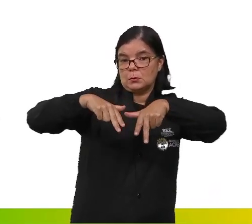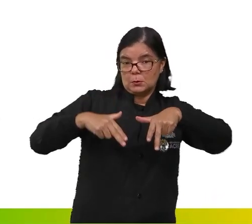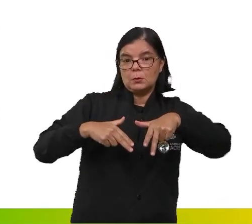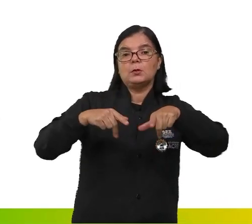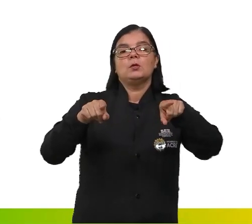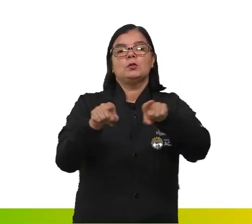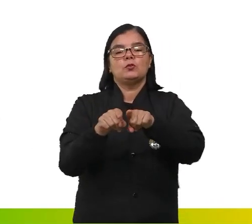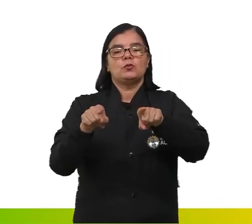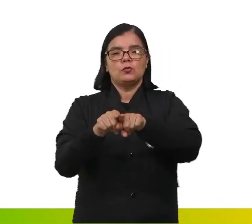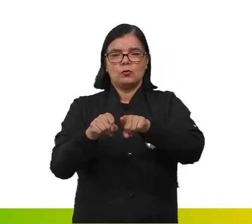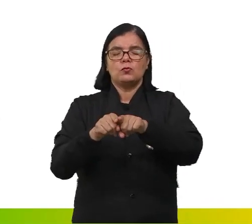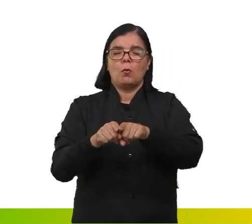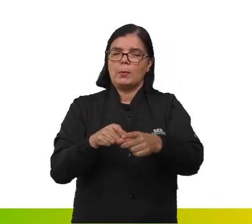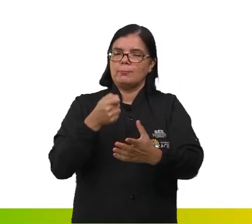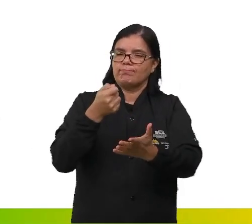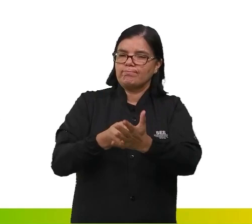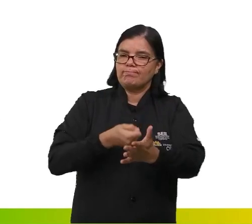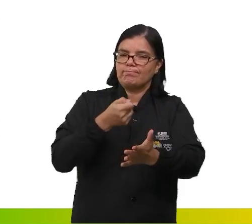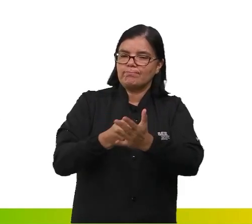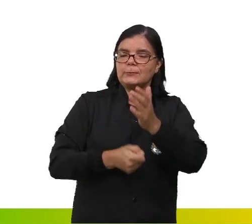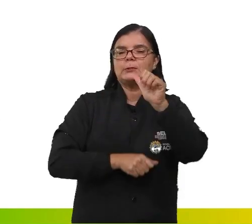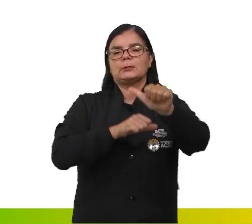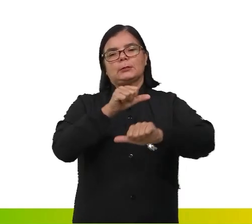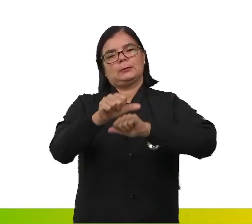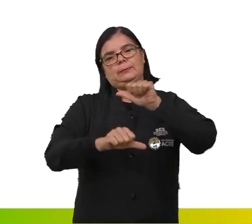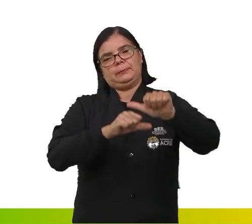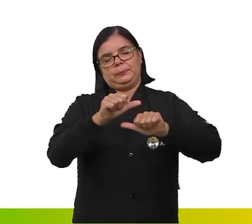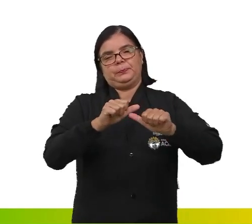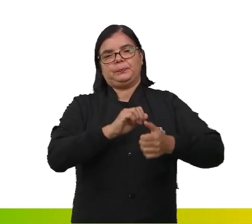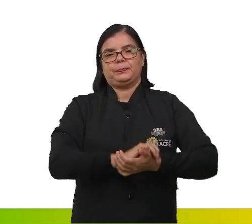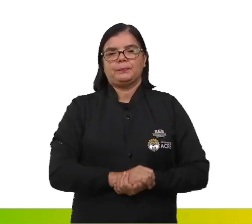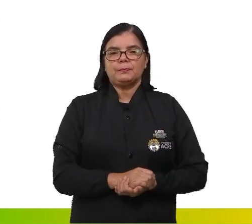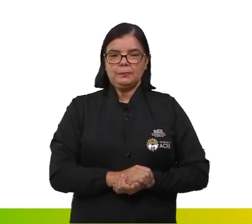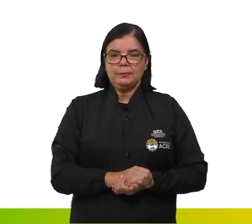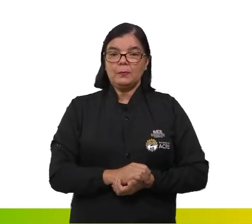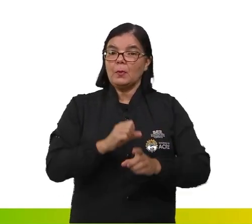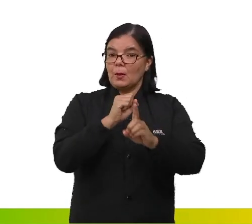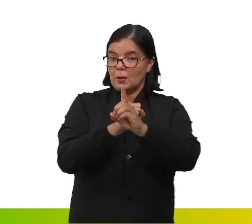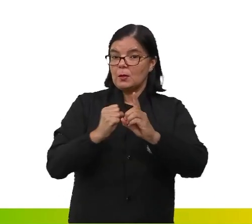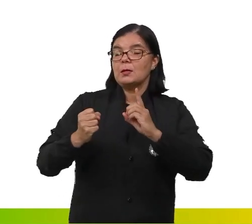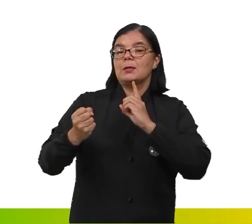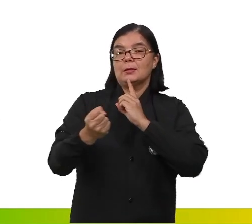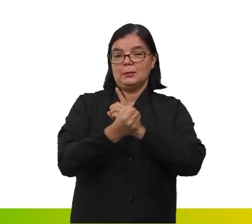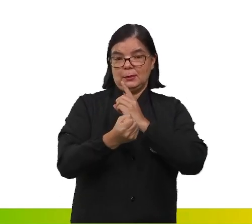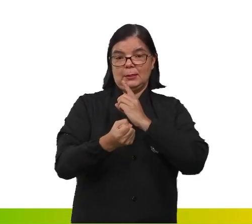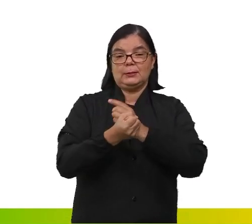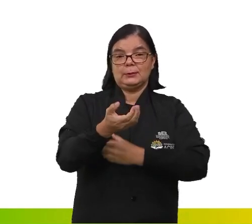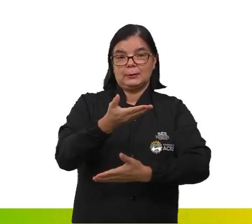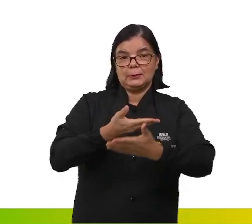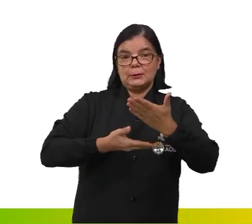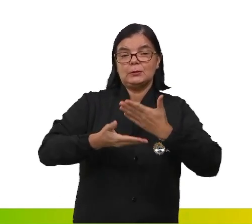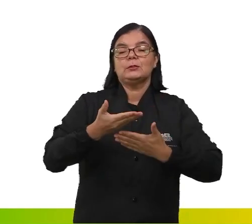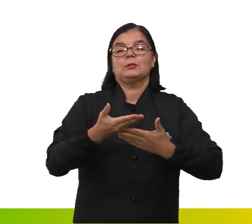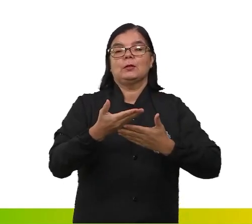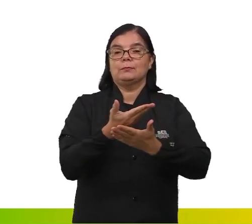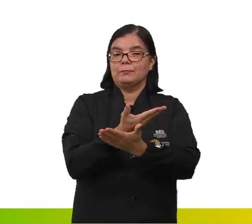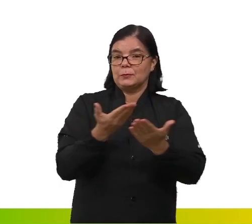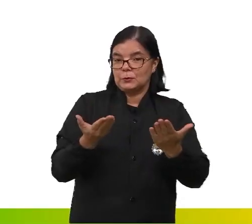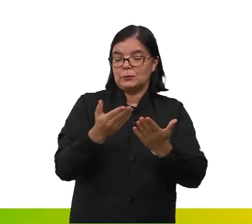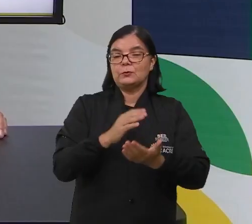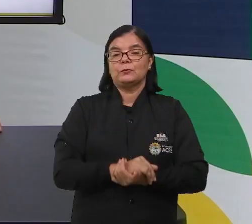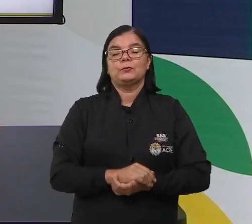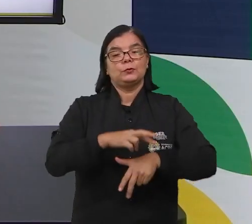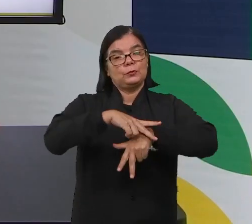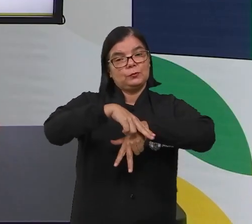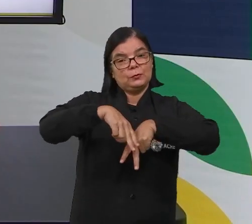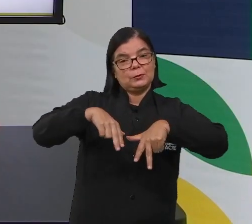de gênero, na ação e na pressão por mudanças sociais relacionadas a essa questão de